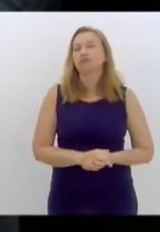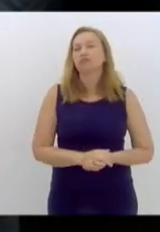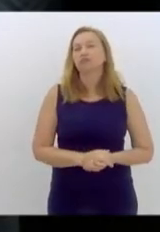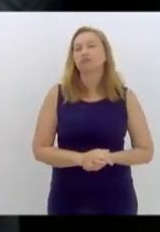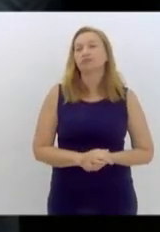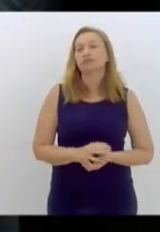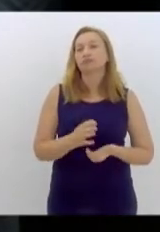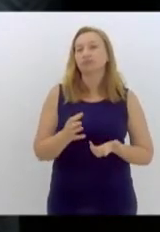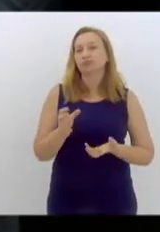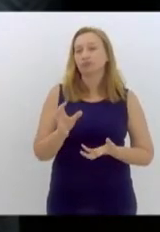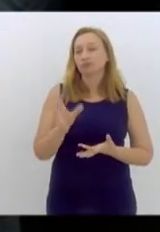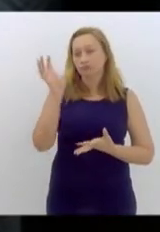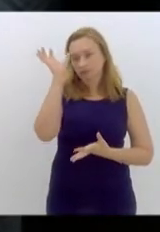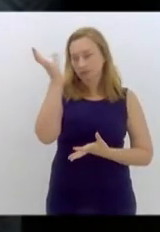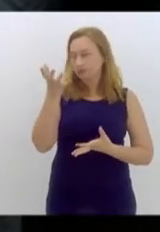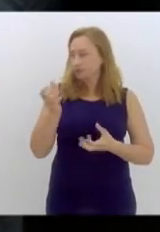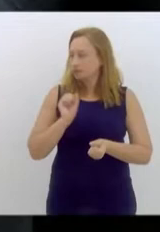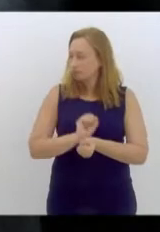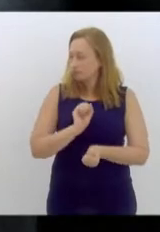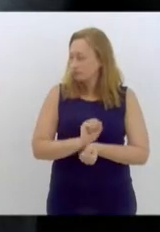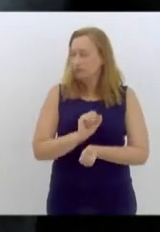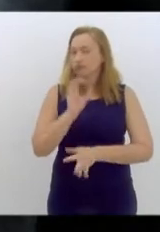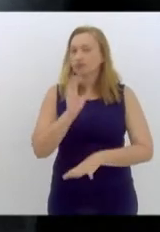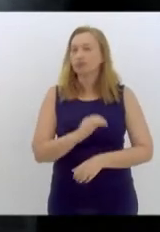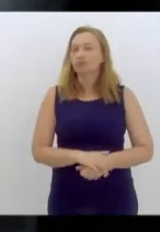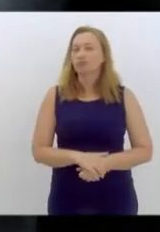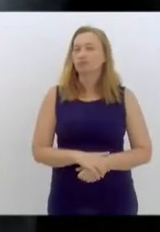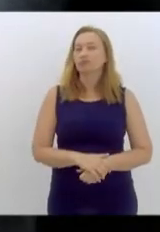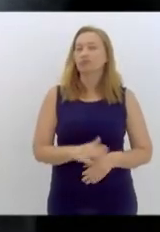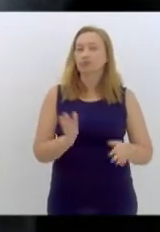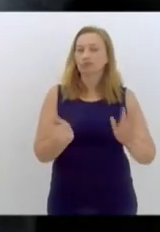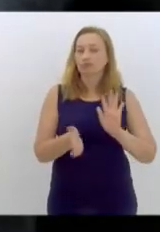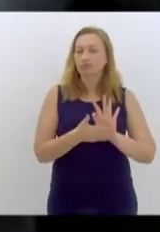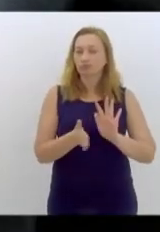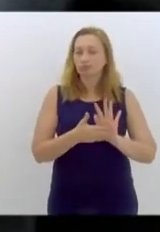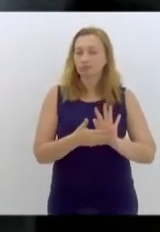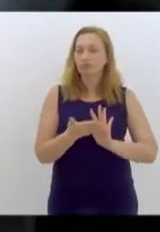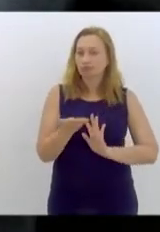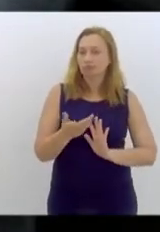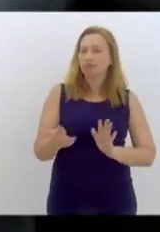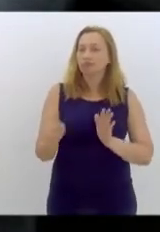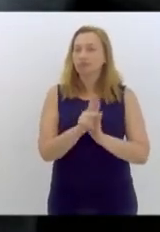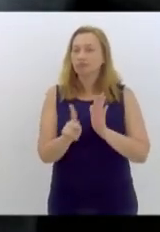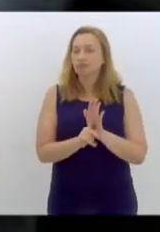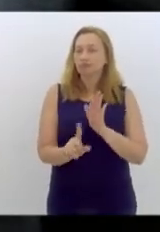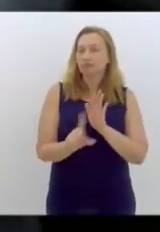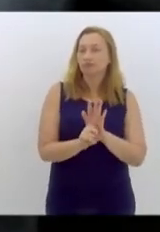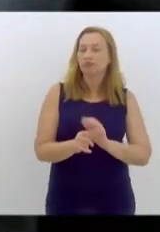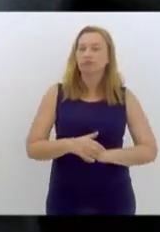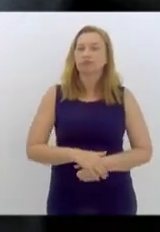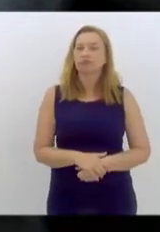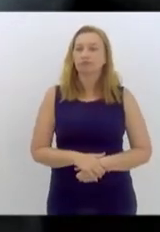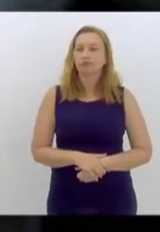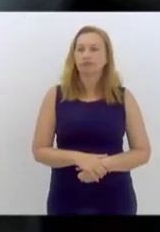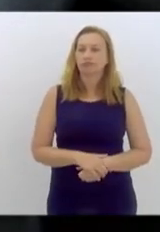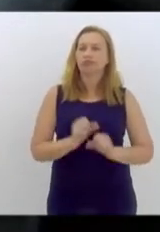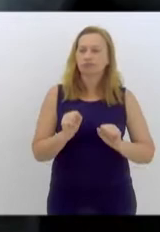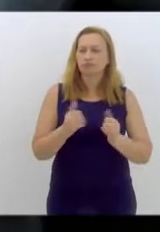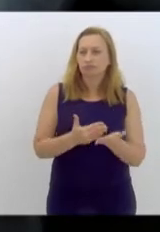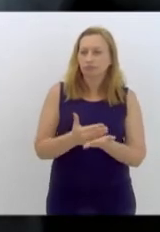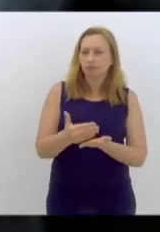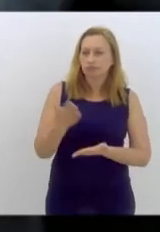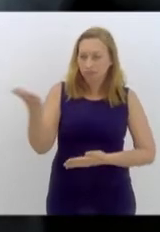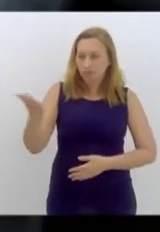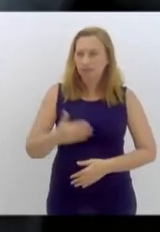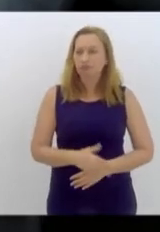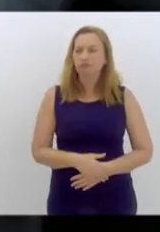solução que a gente esperava ter sido resolvida nessa proposta, né, nesse projeto de lei. Por favor, pode passar? A